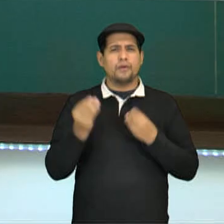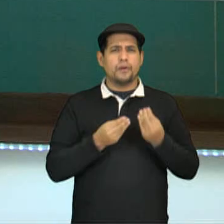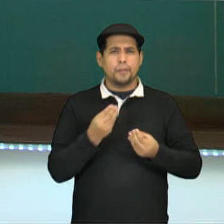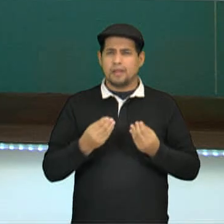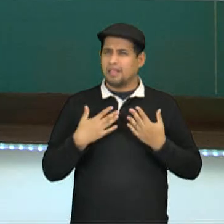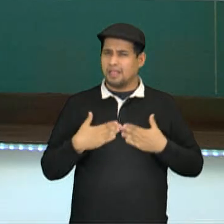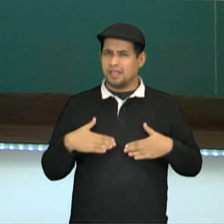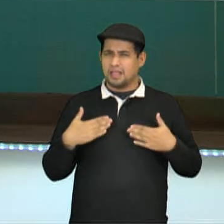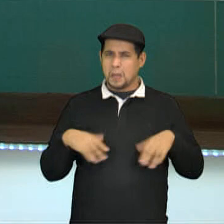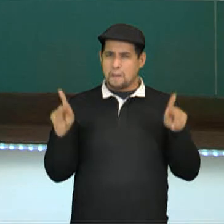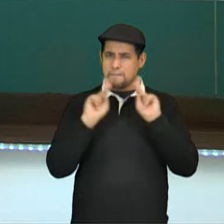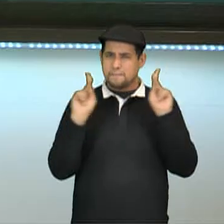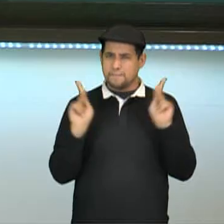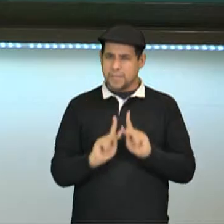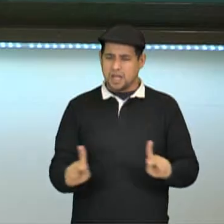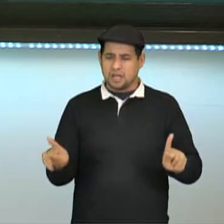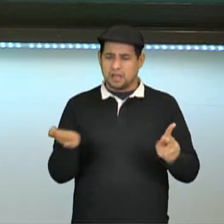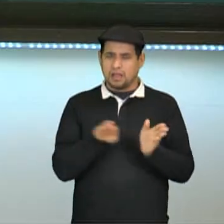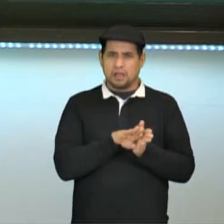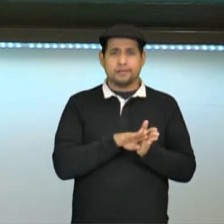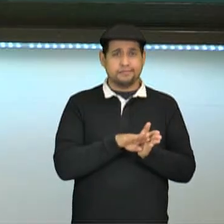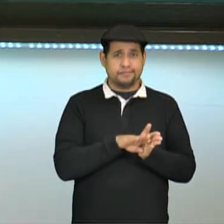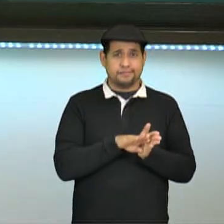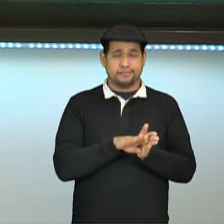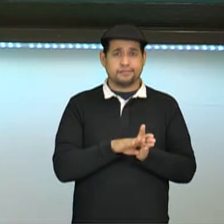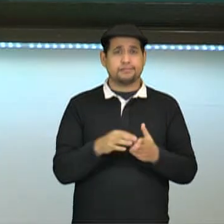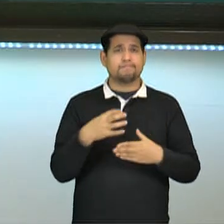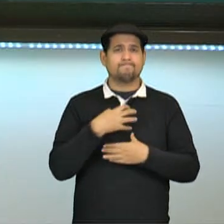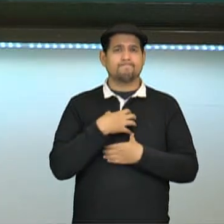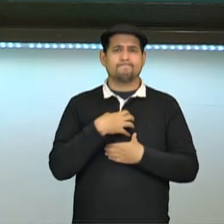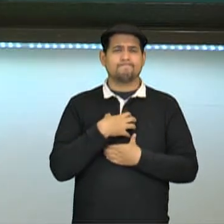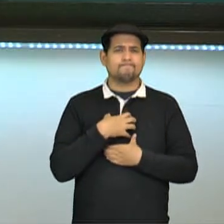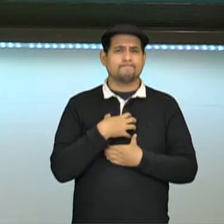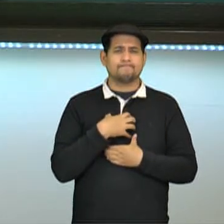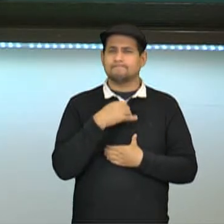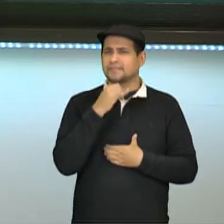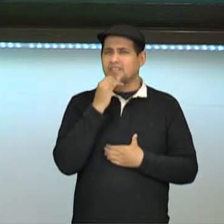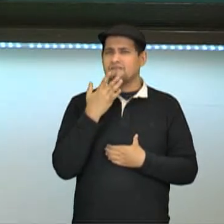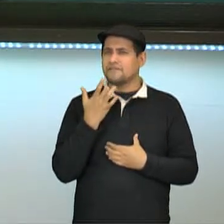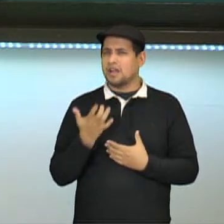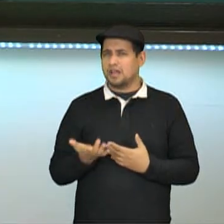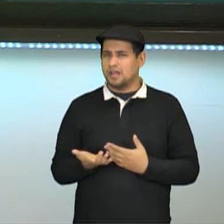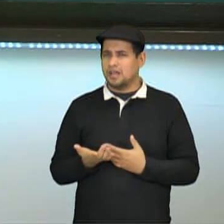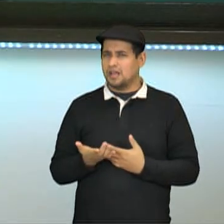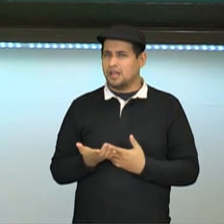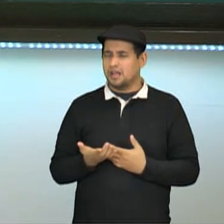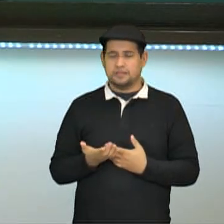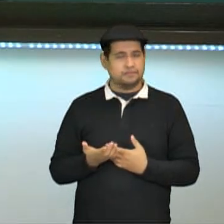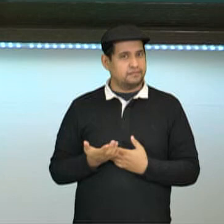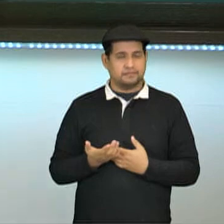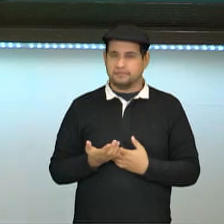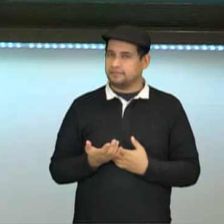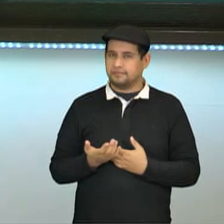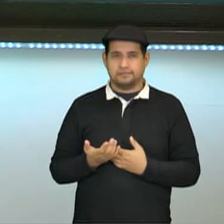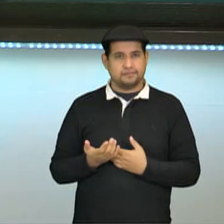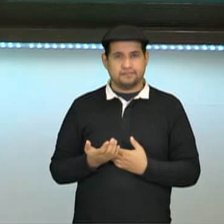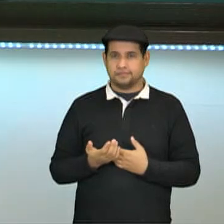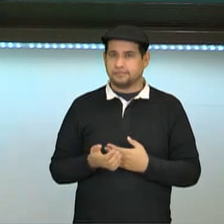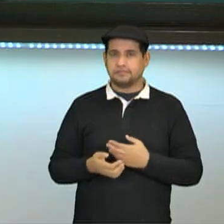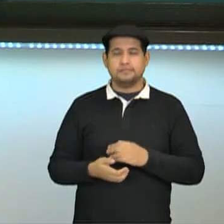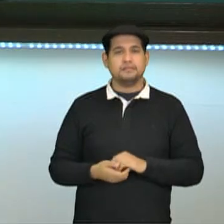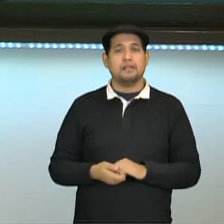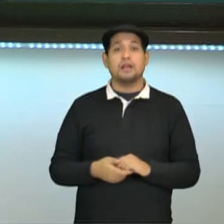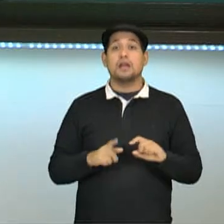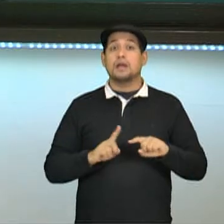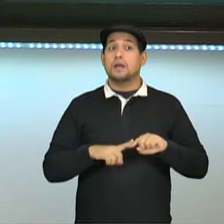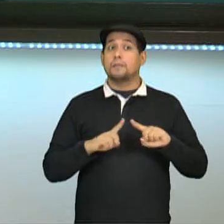tão tranquila para eles virem para cá de uma maneira, né, fácil? Não foi bem assim, né?